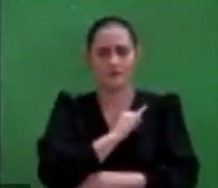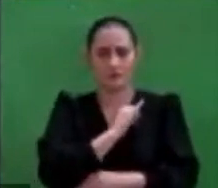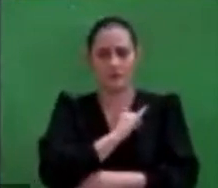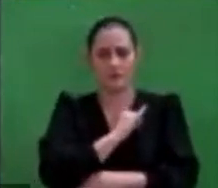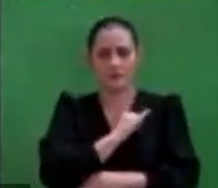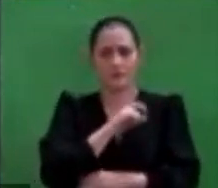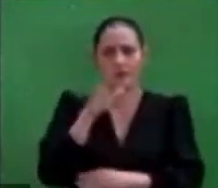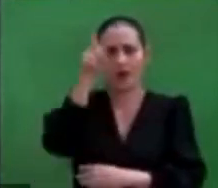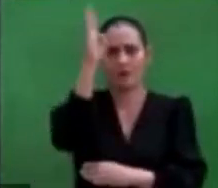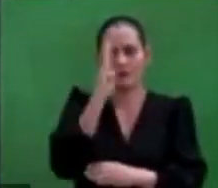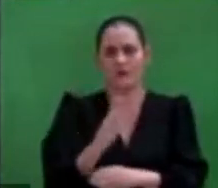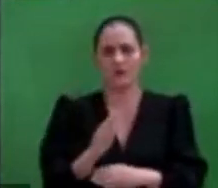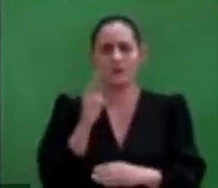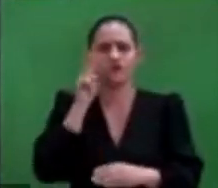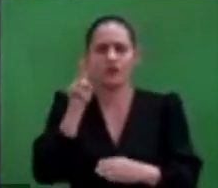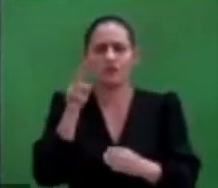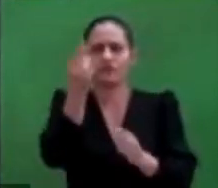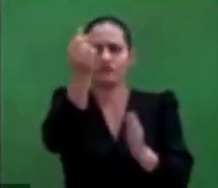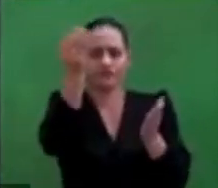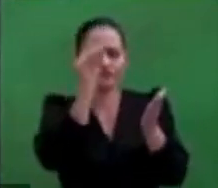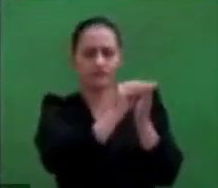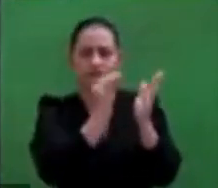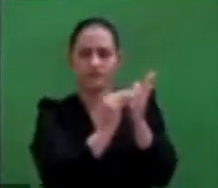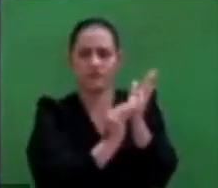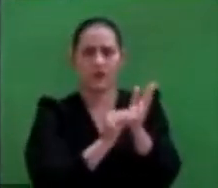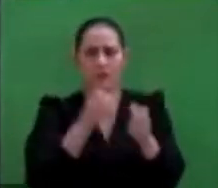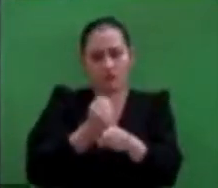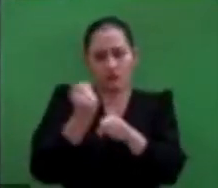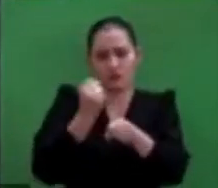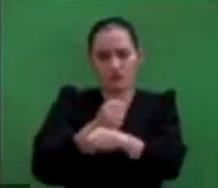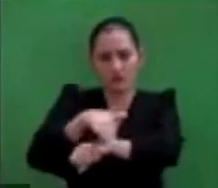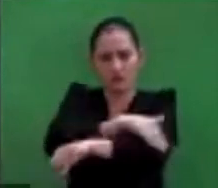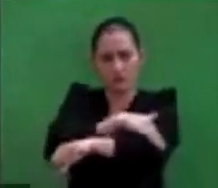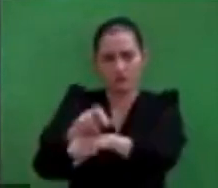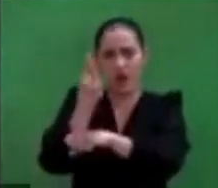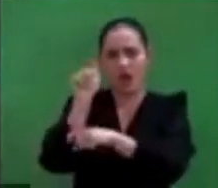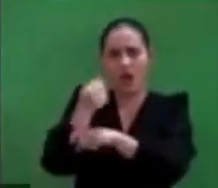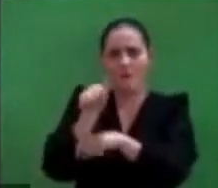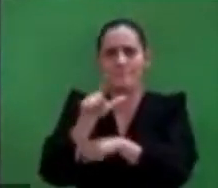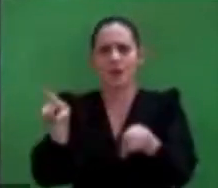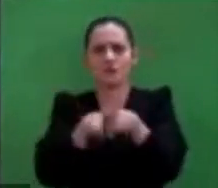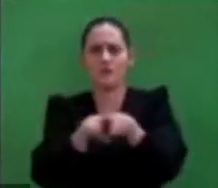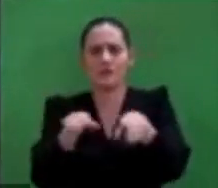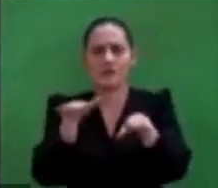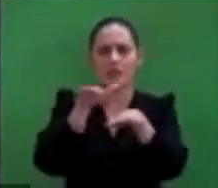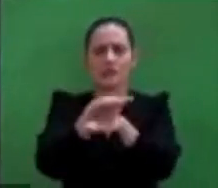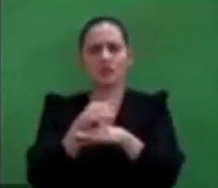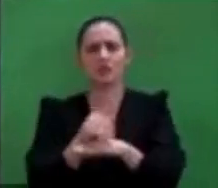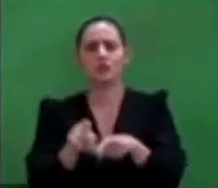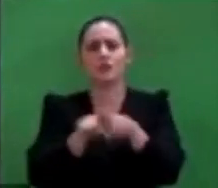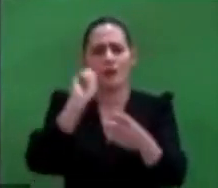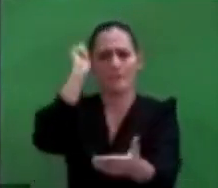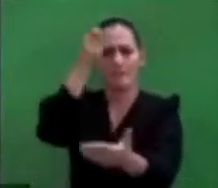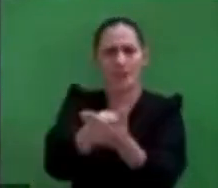reforma. Pegaram o cara no registro de preço, trouxeram aqui para fazer ramal. Deputado, um minuto para concluir. Trouxeram a Murano para pagar,